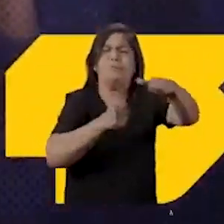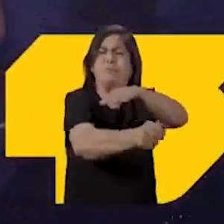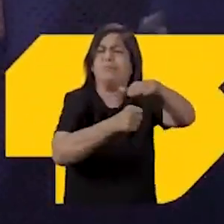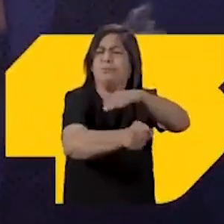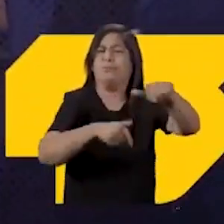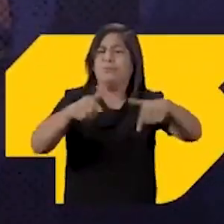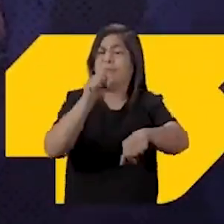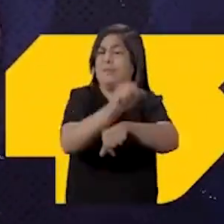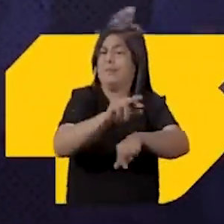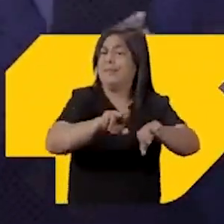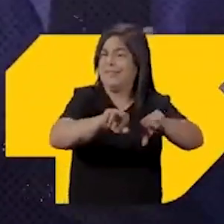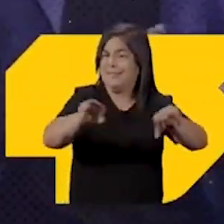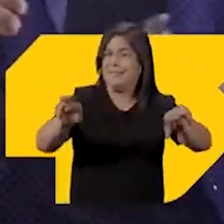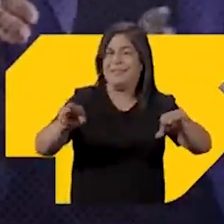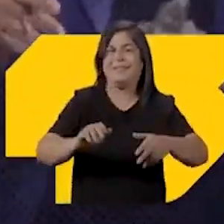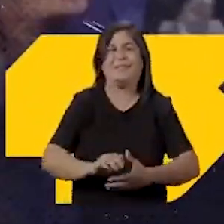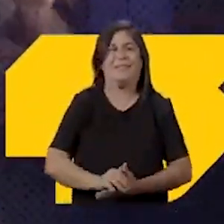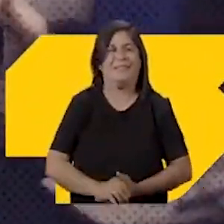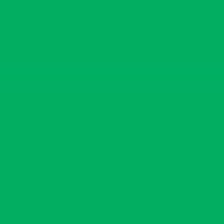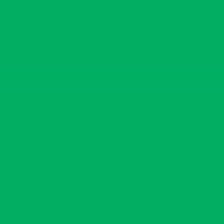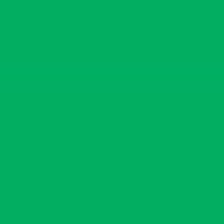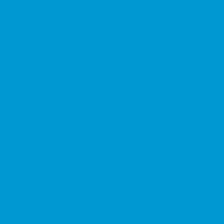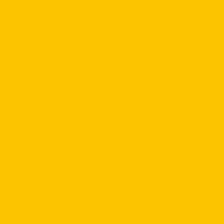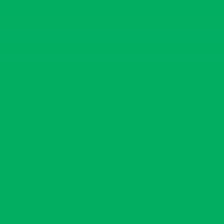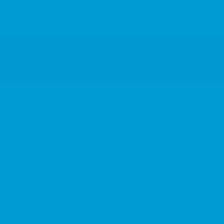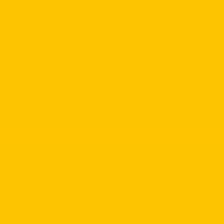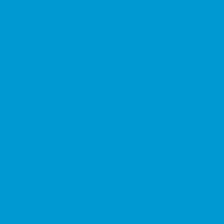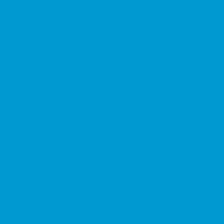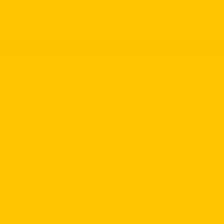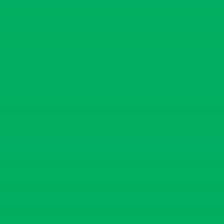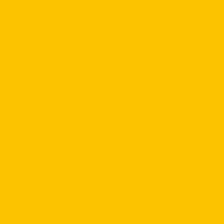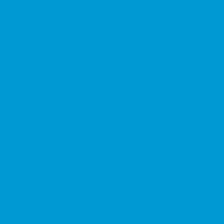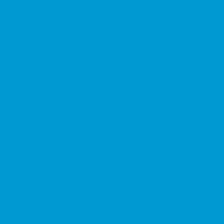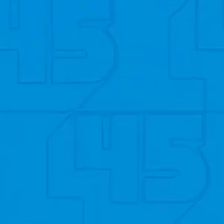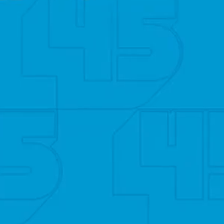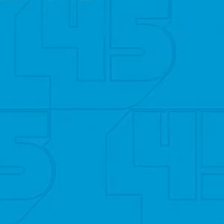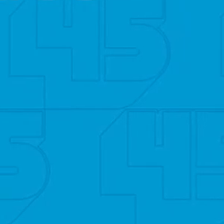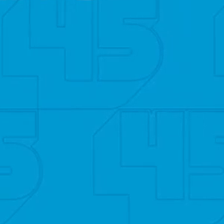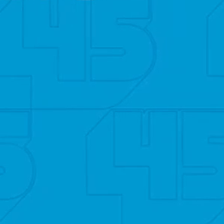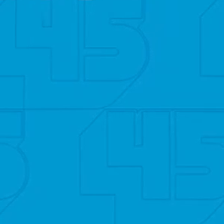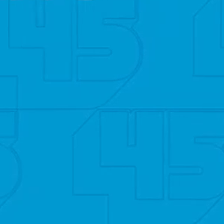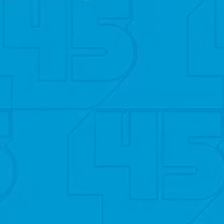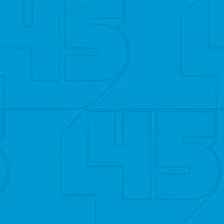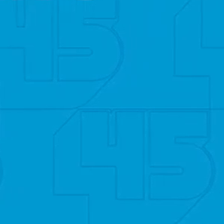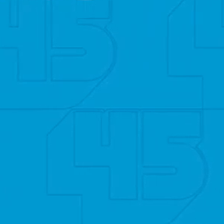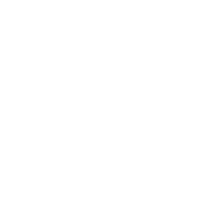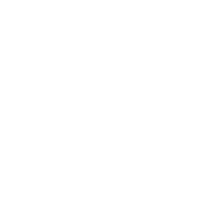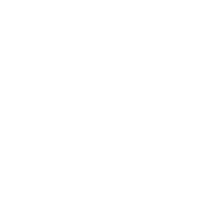capacitação profissional e a entrada dos jovens no mercado de trabalho. Agora é Pedro 45!